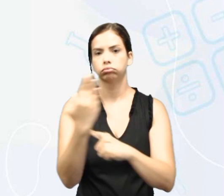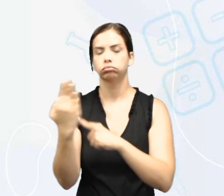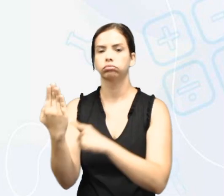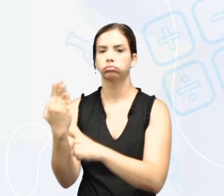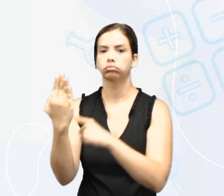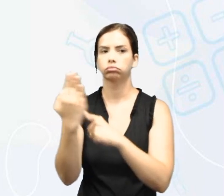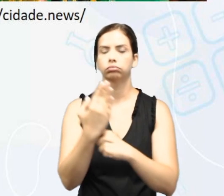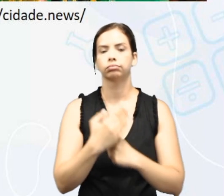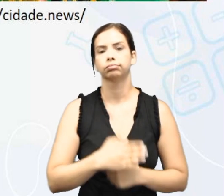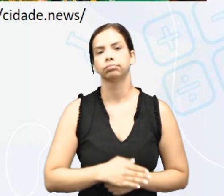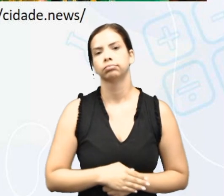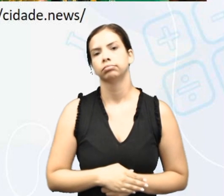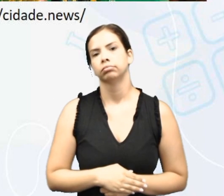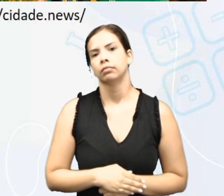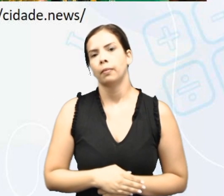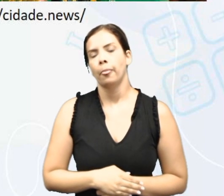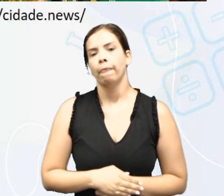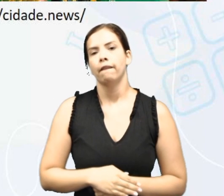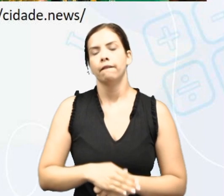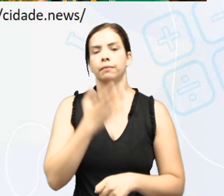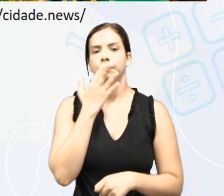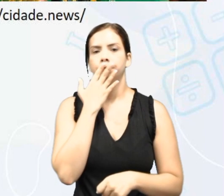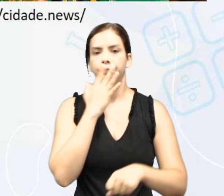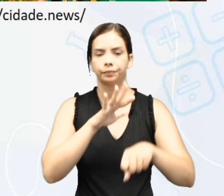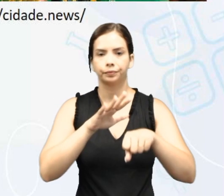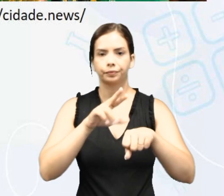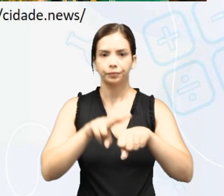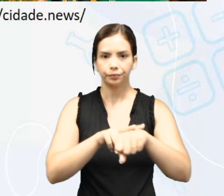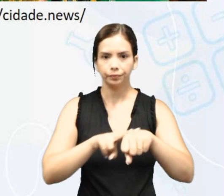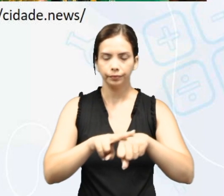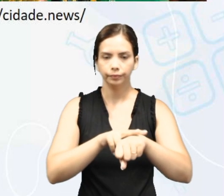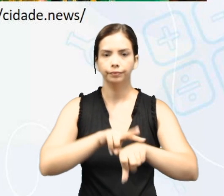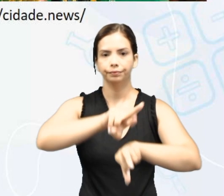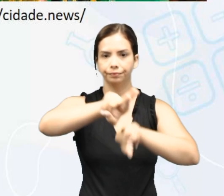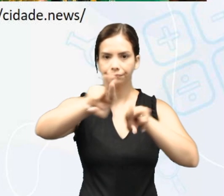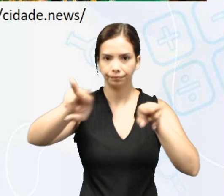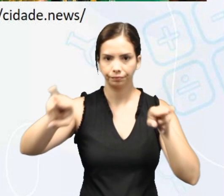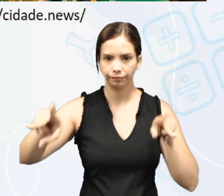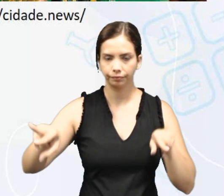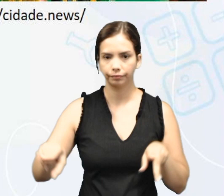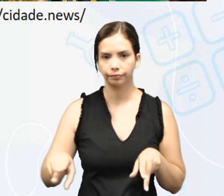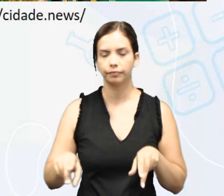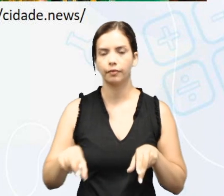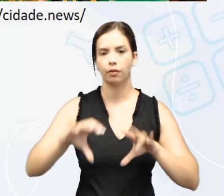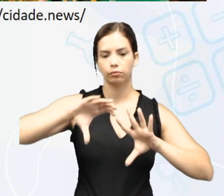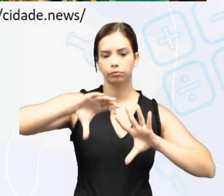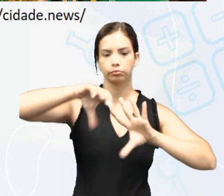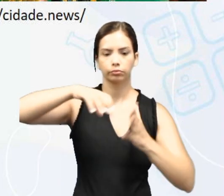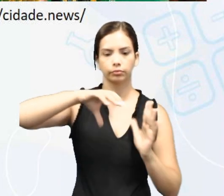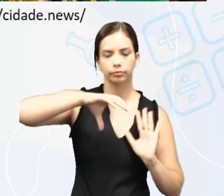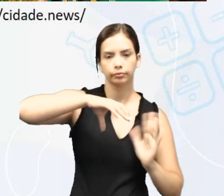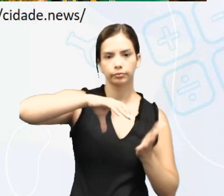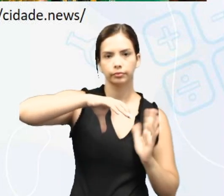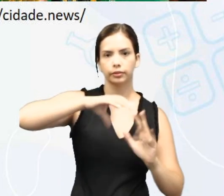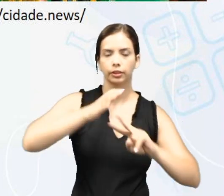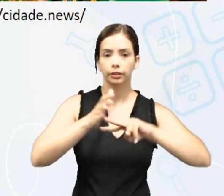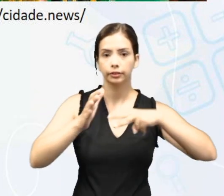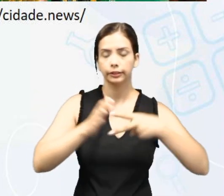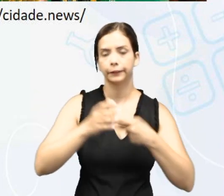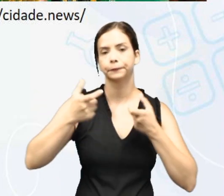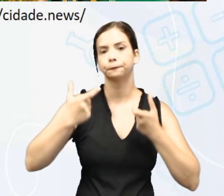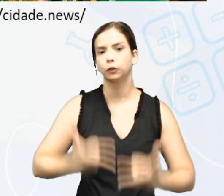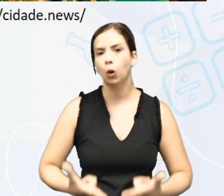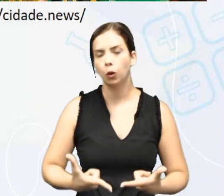traz proteção. O verde também vai ter conotações diferentes. No Ocidente, vai significar